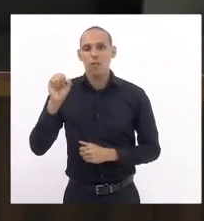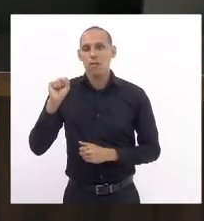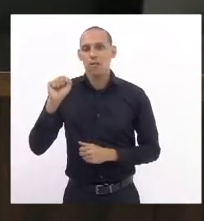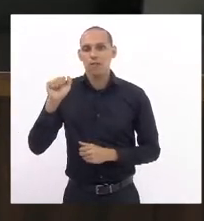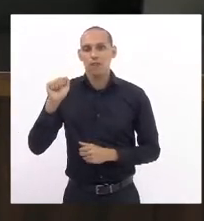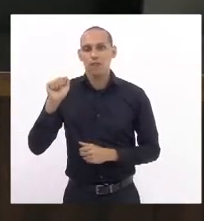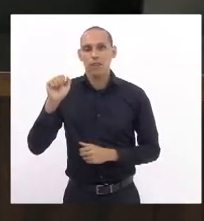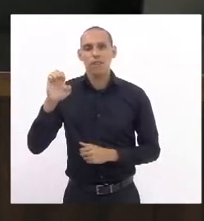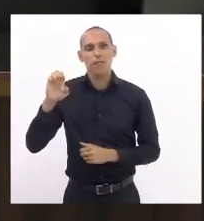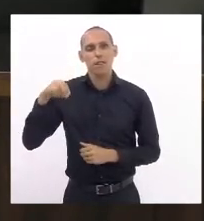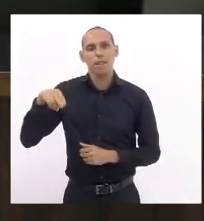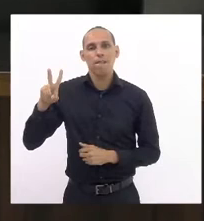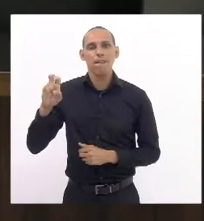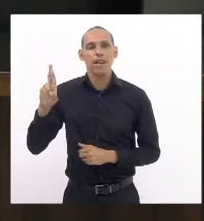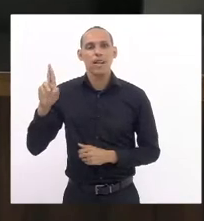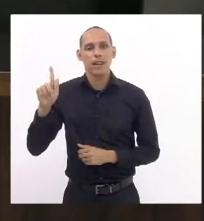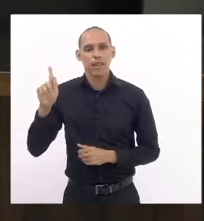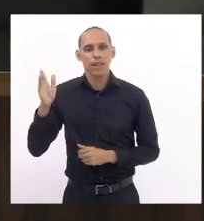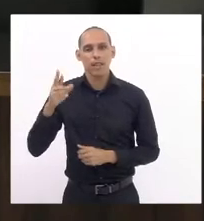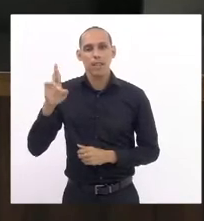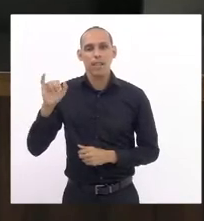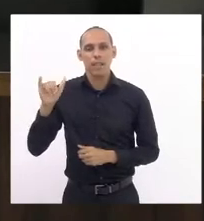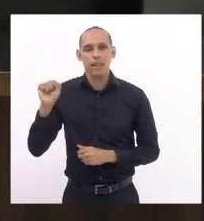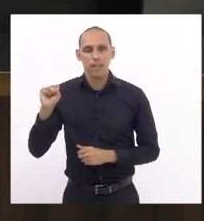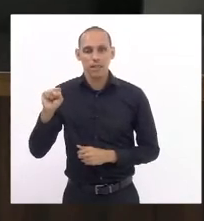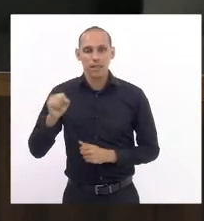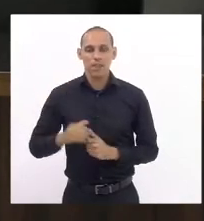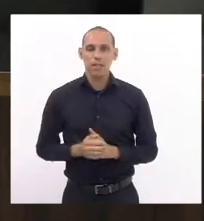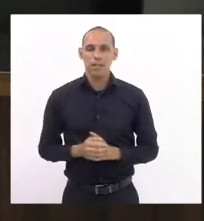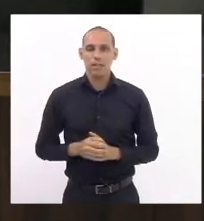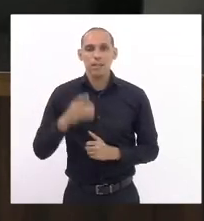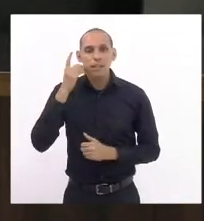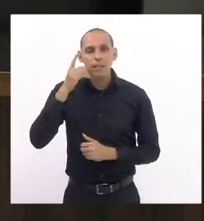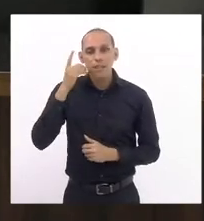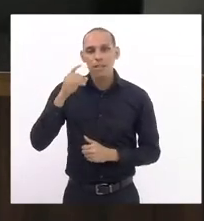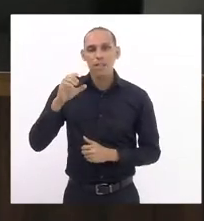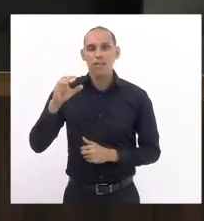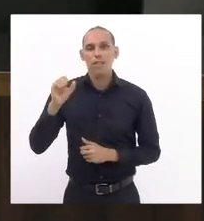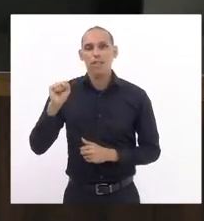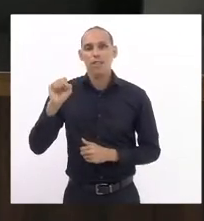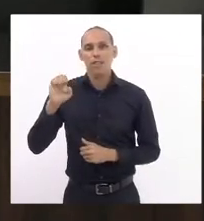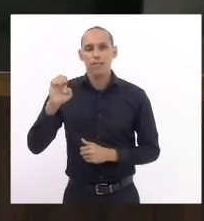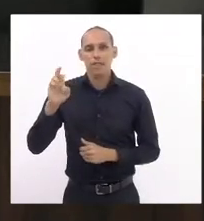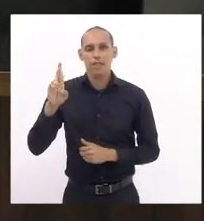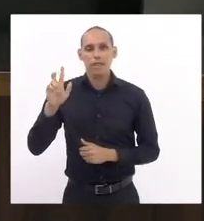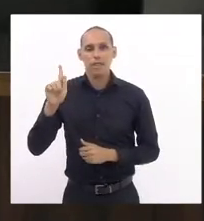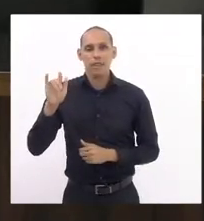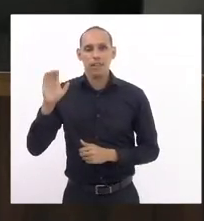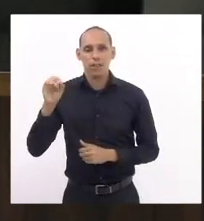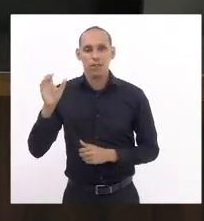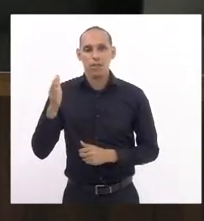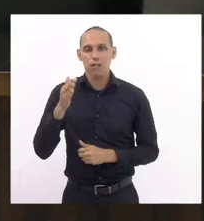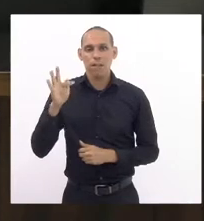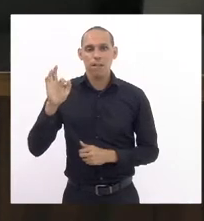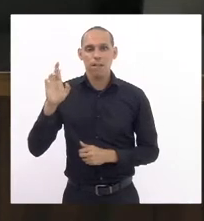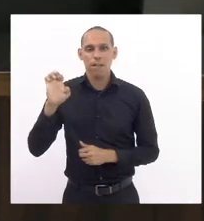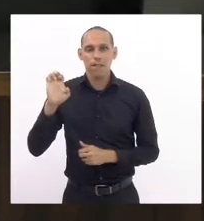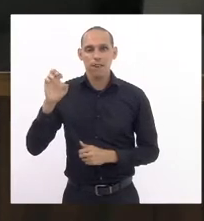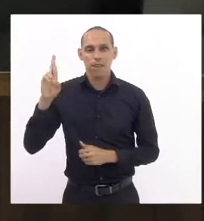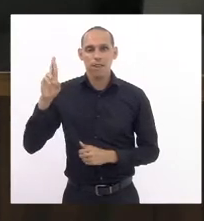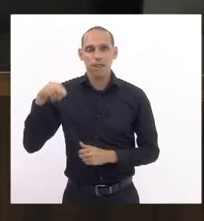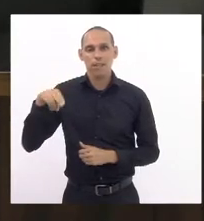Reis, deputado Rosenberg Reis, deputado Sérgio Fernandes, deputado